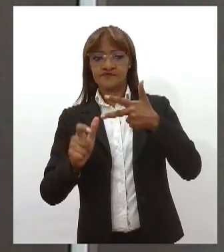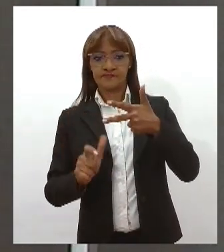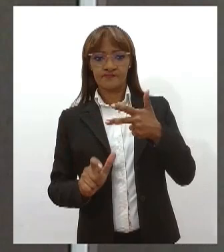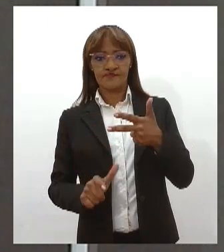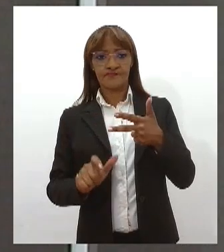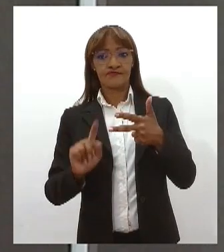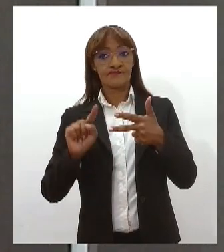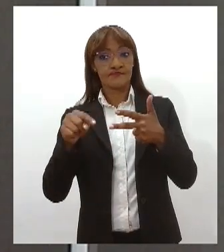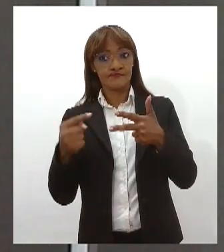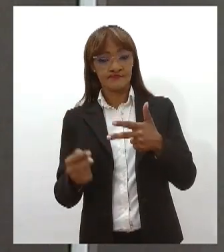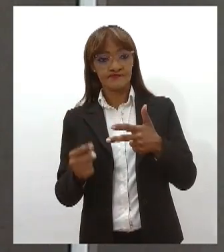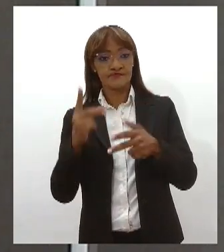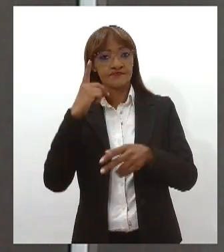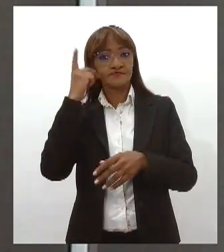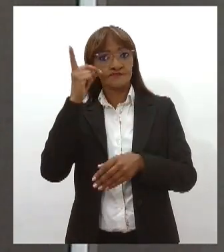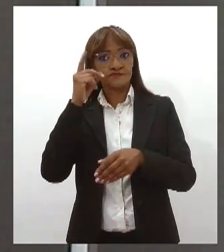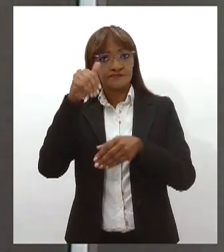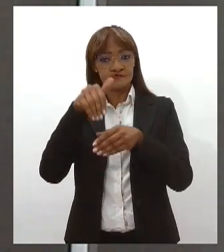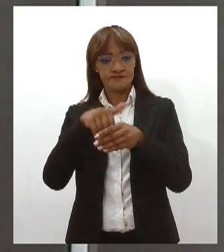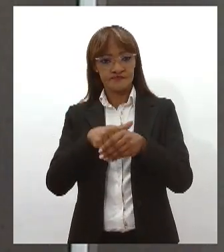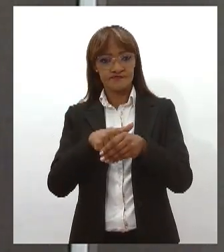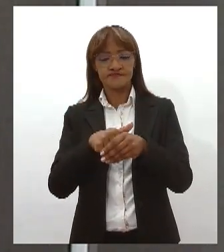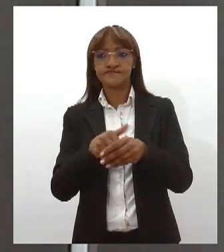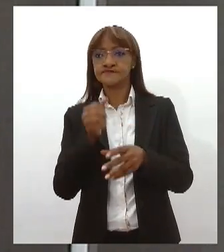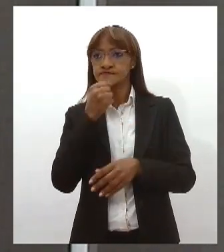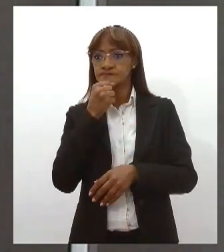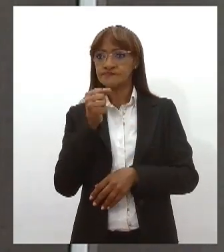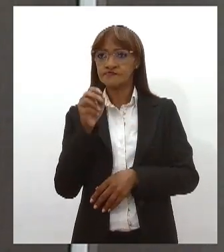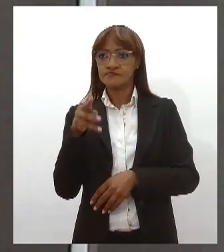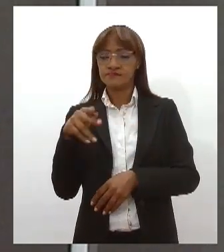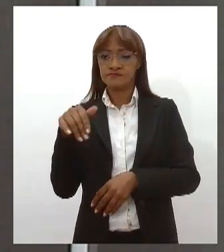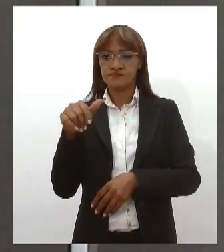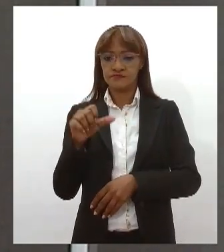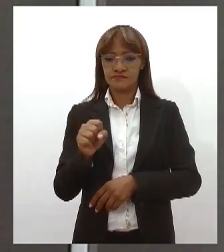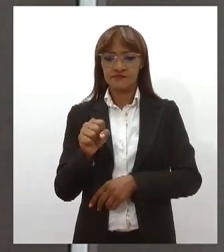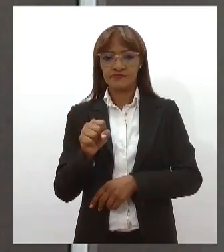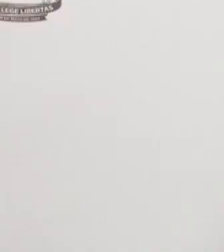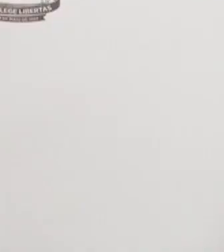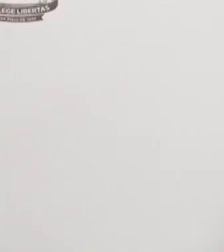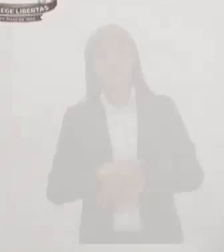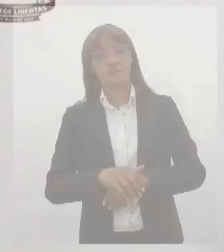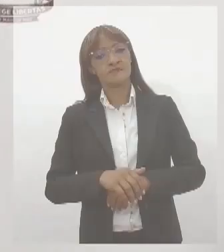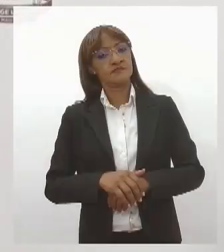deputados na Alese. O repórter Marcos Borges traz mais informações.